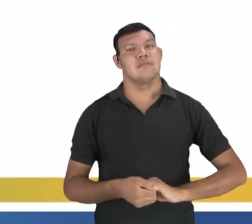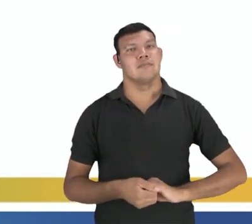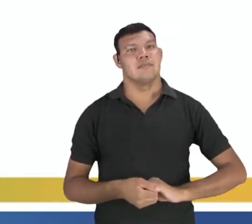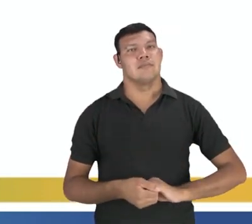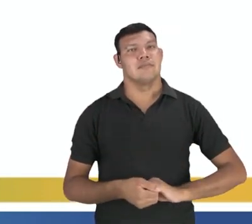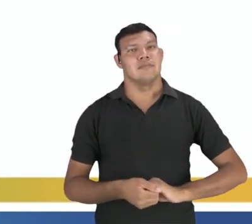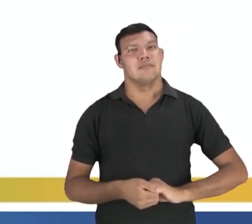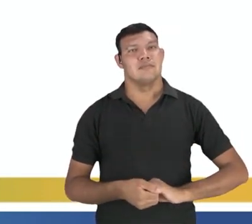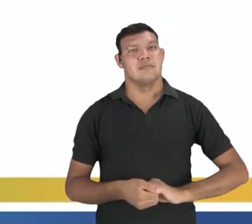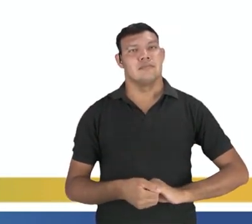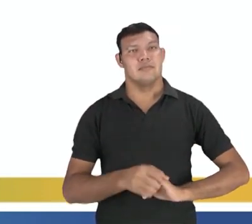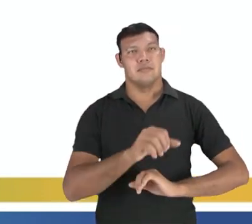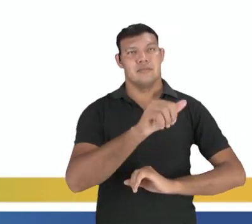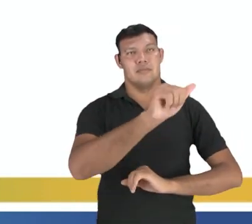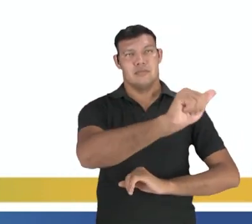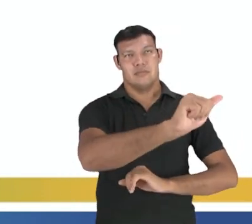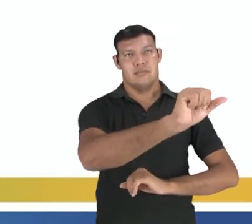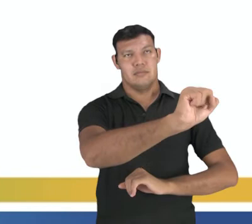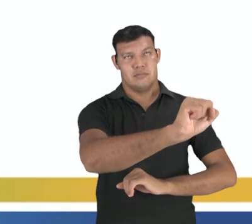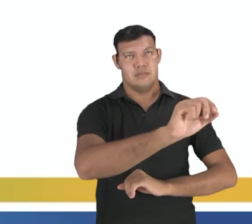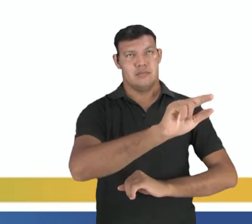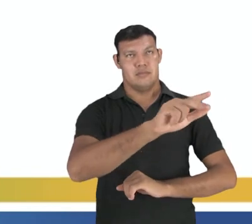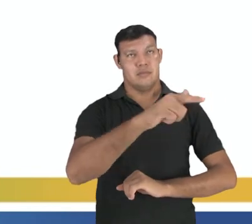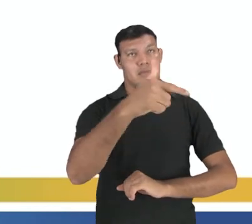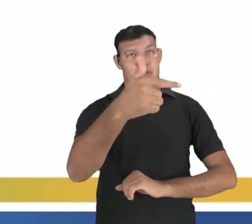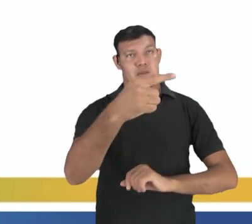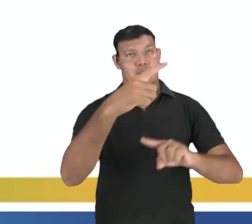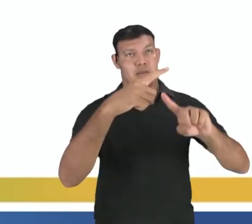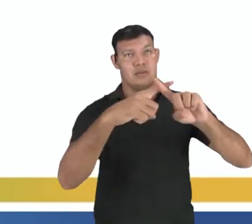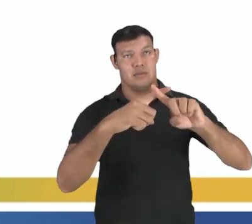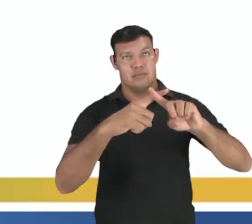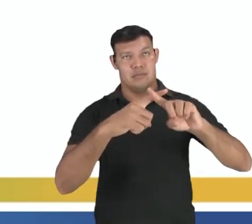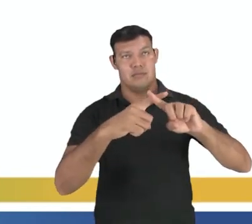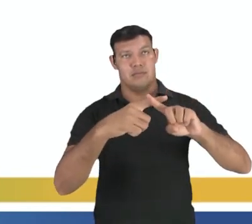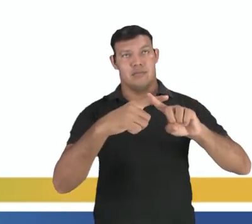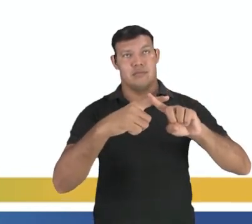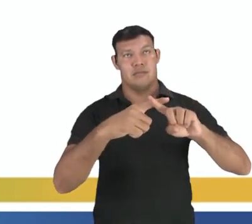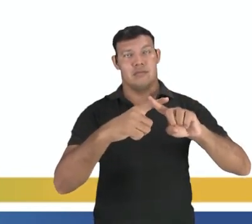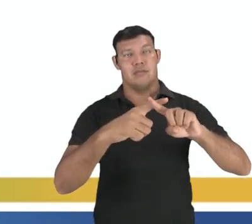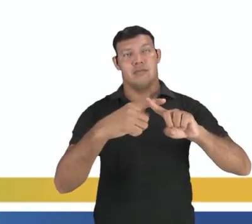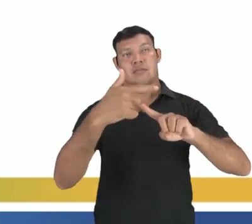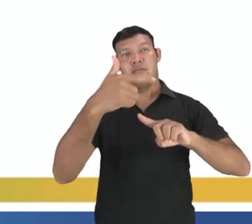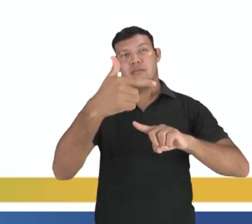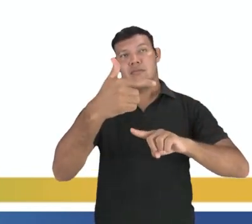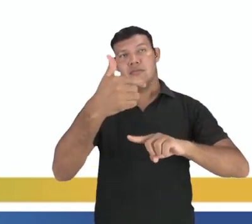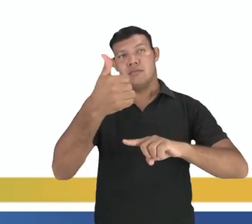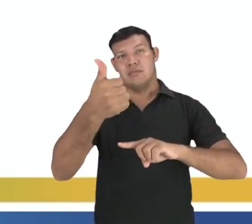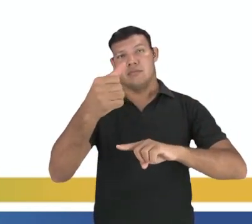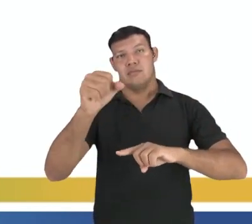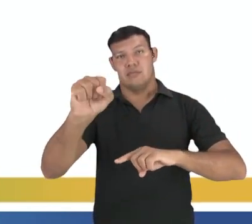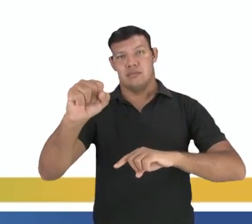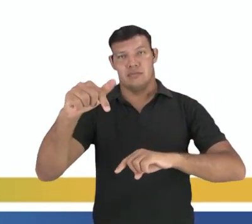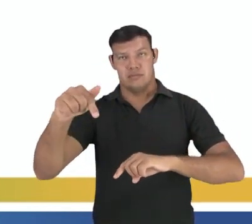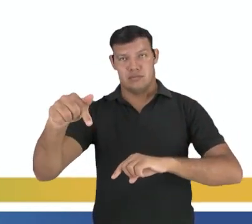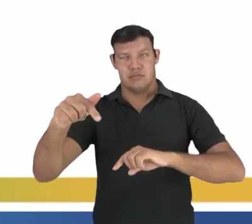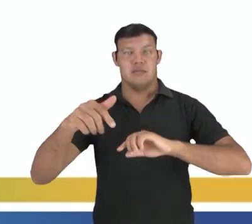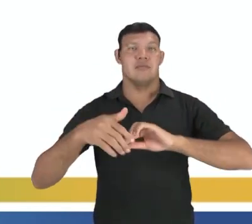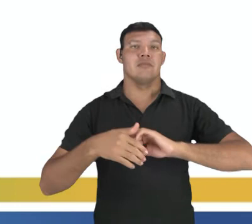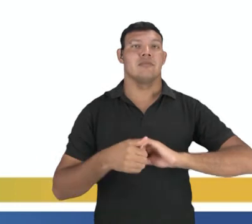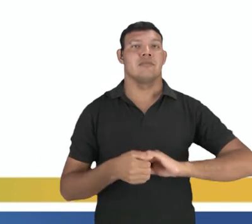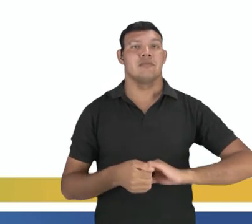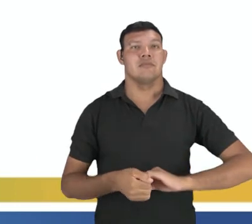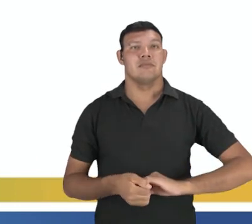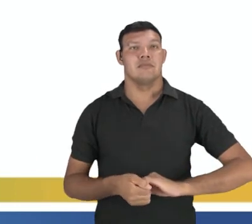7. O A8 é igual a 2 vezes 3 elevado a 7 é igual a